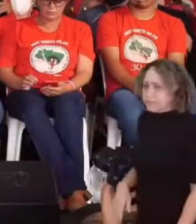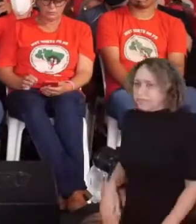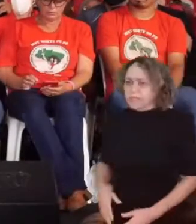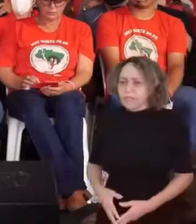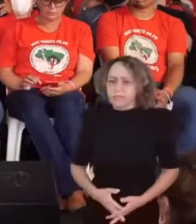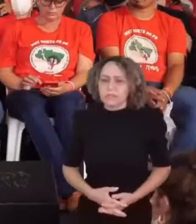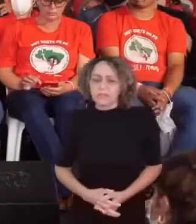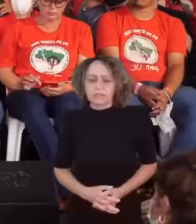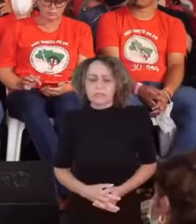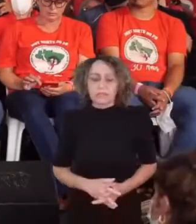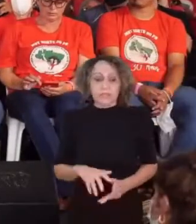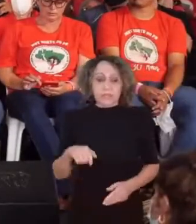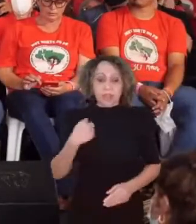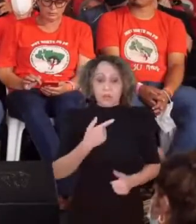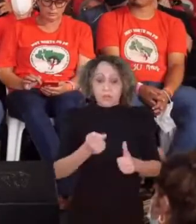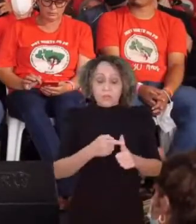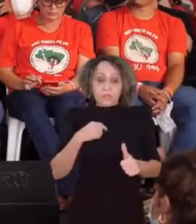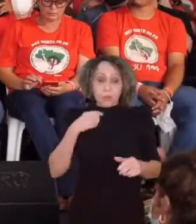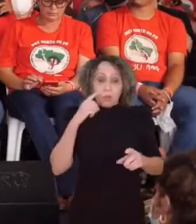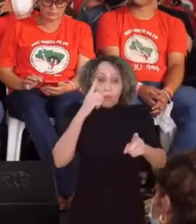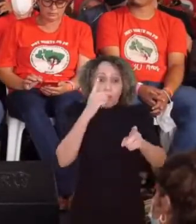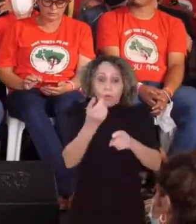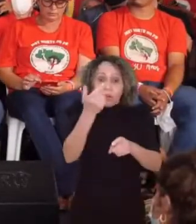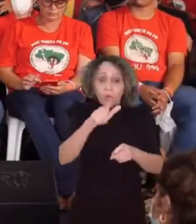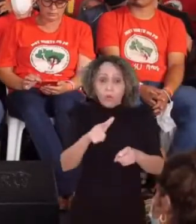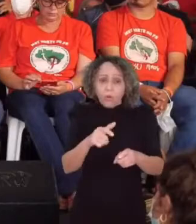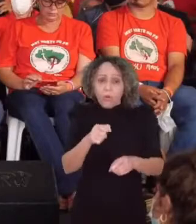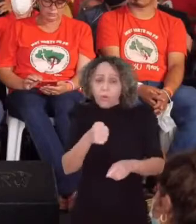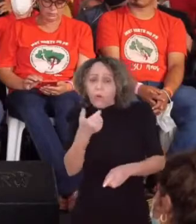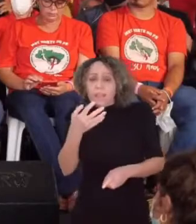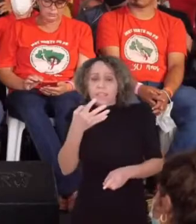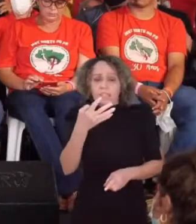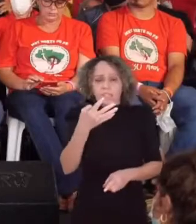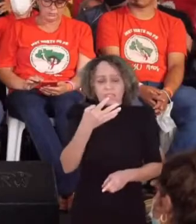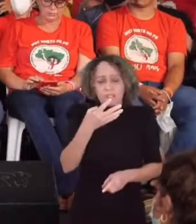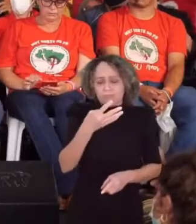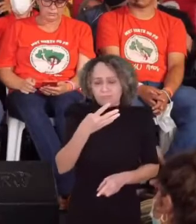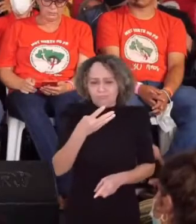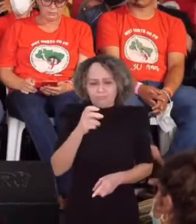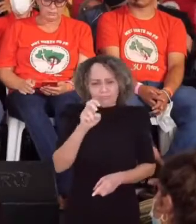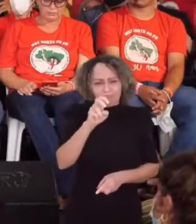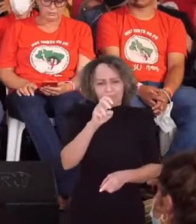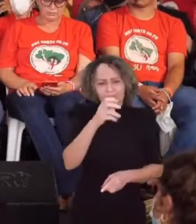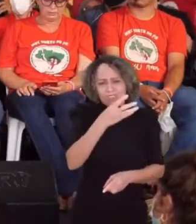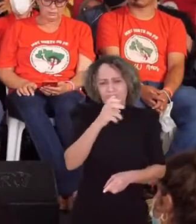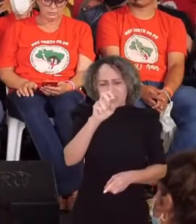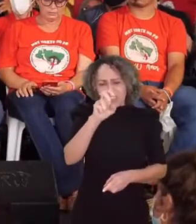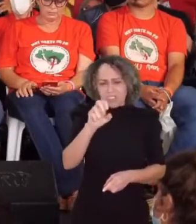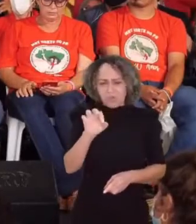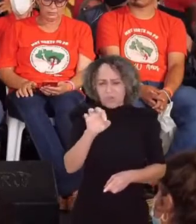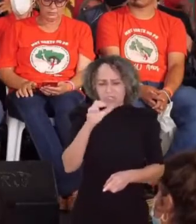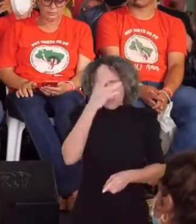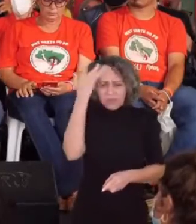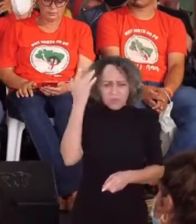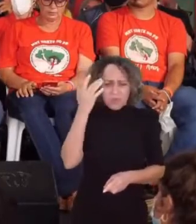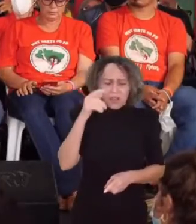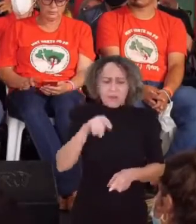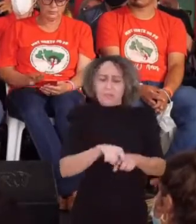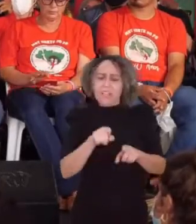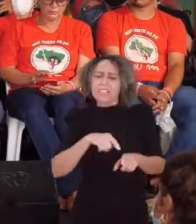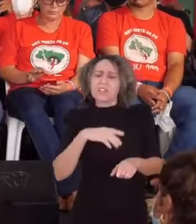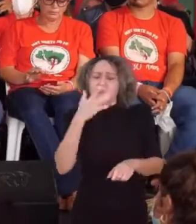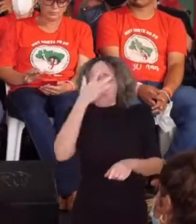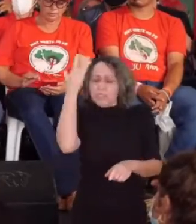que eu não sabia que existiam, mas que estiveram lá 200, 580 dias, sabe,